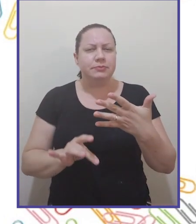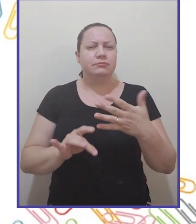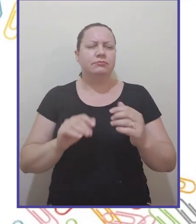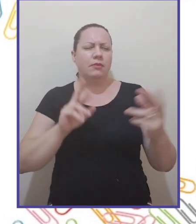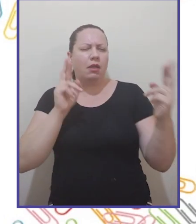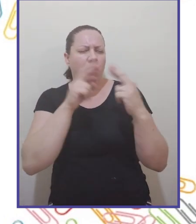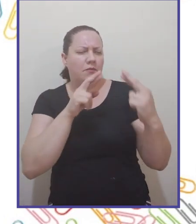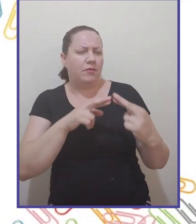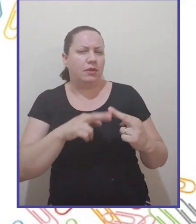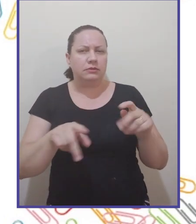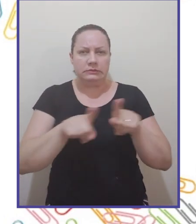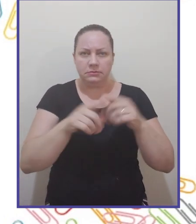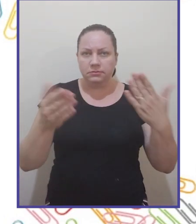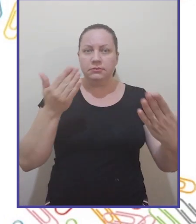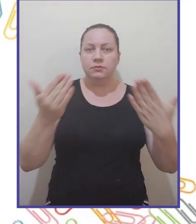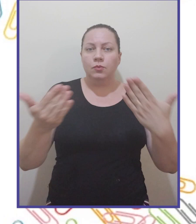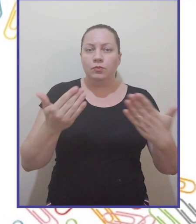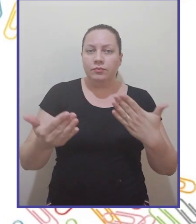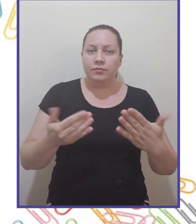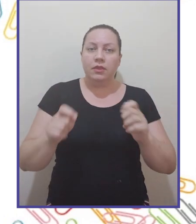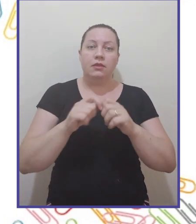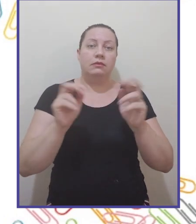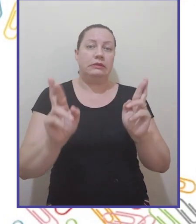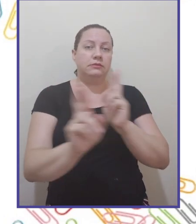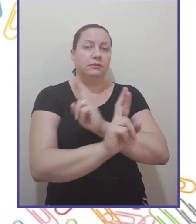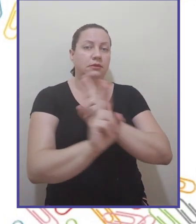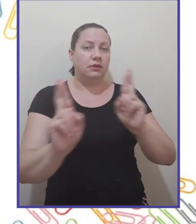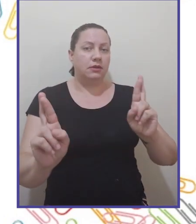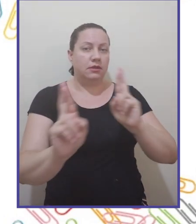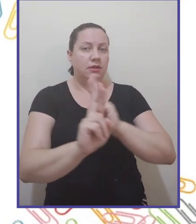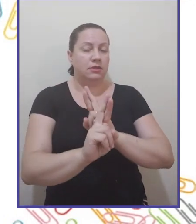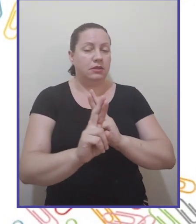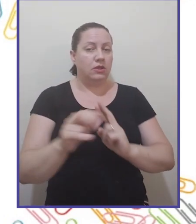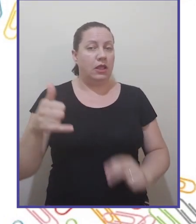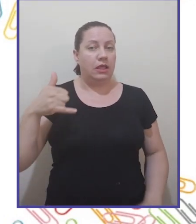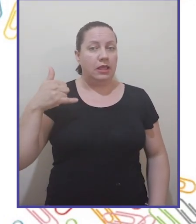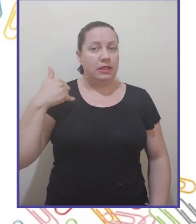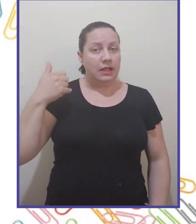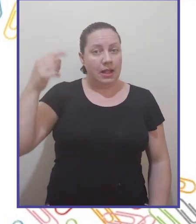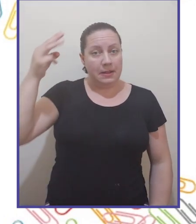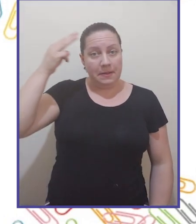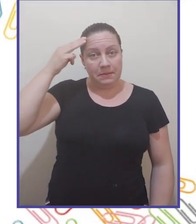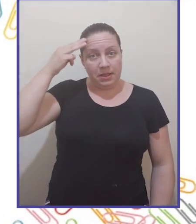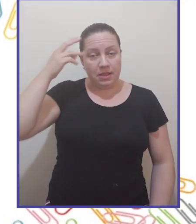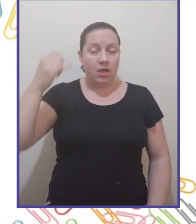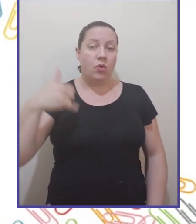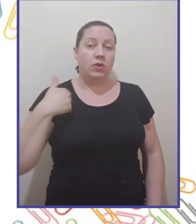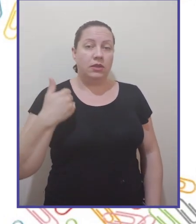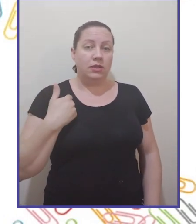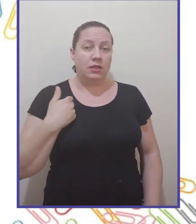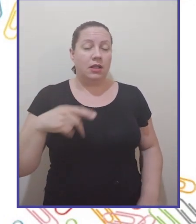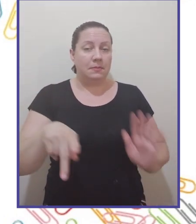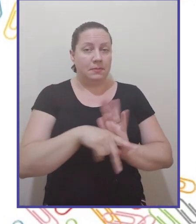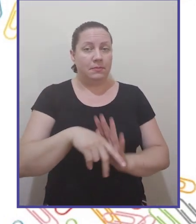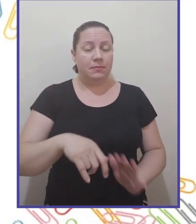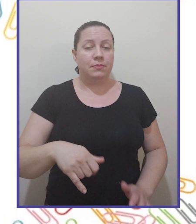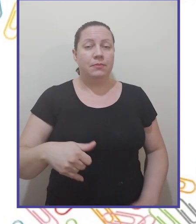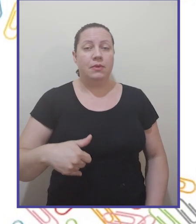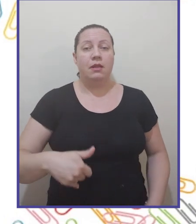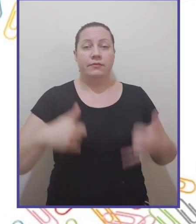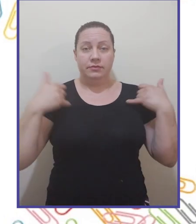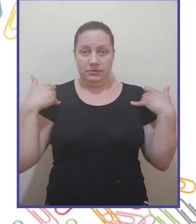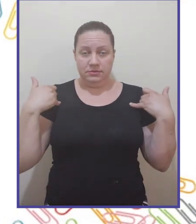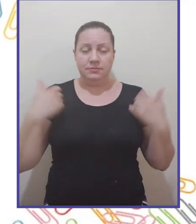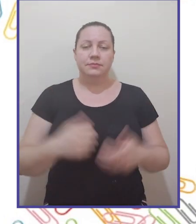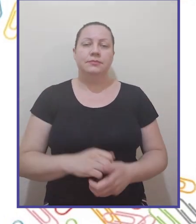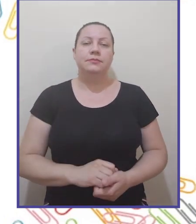e comparações que fazem uma relação entre idade mental e cronológica da pessoa. A